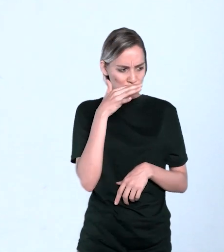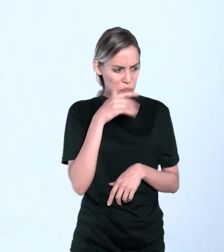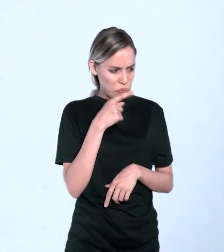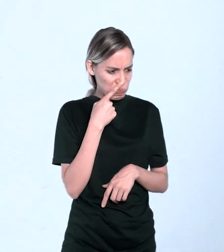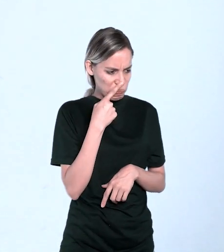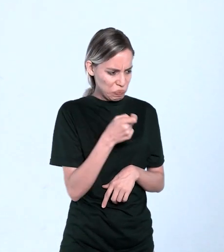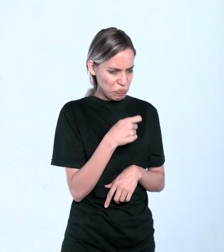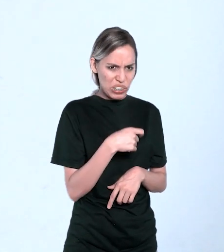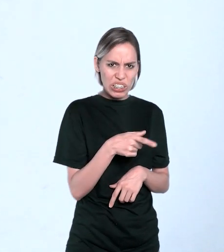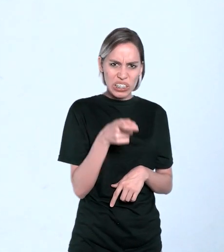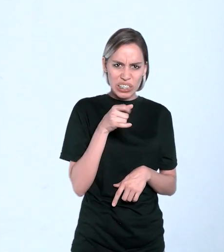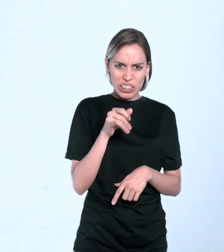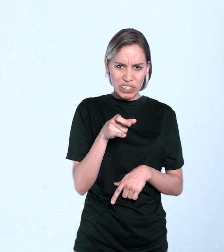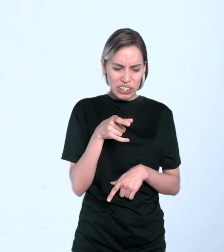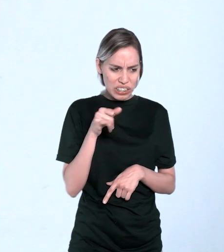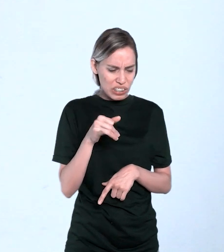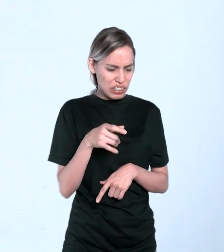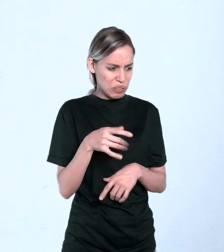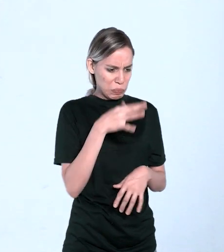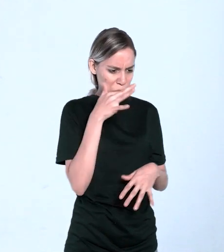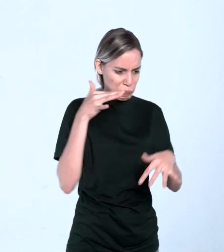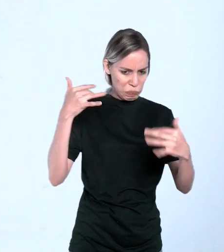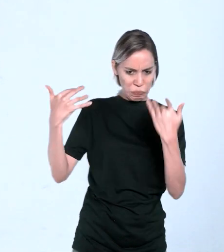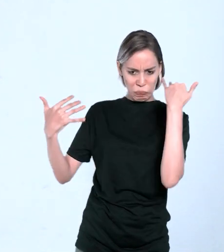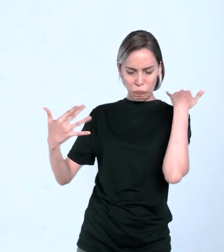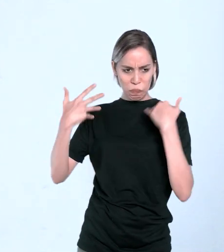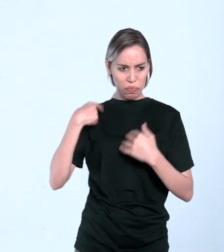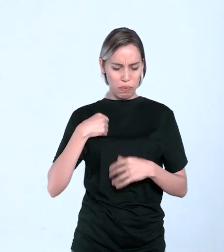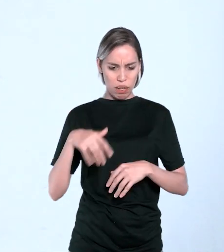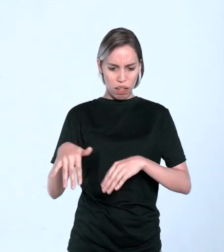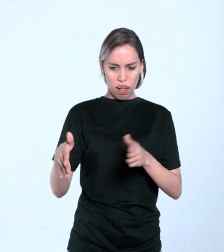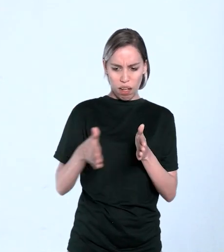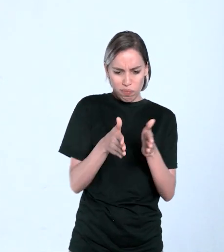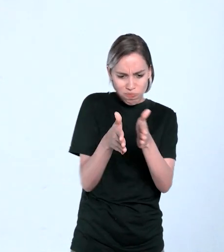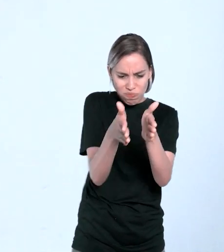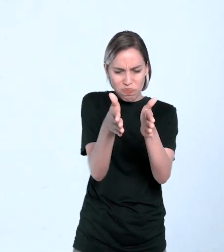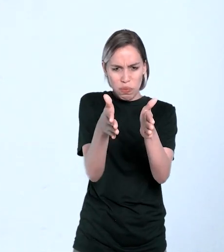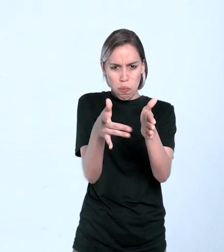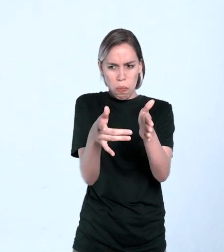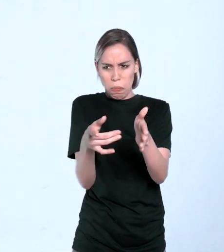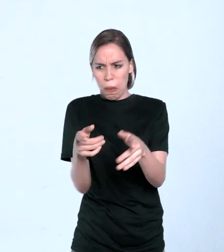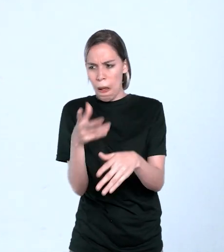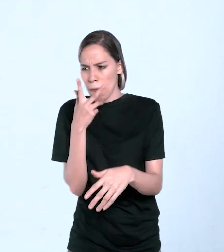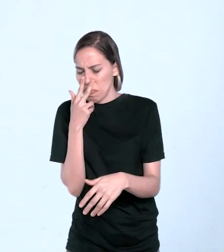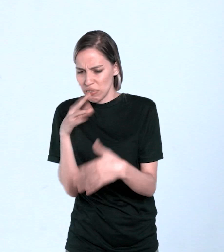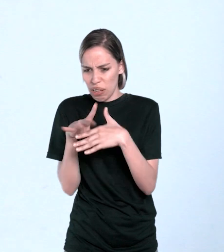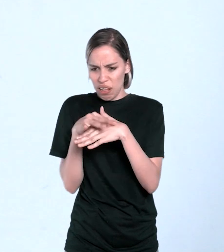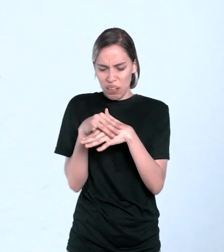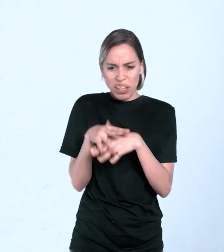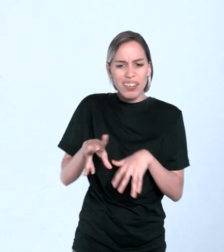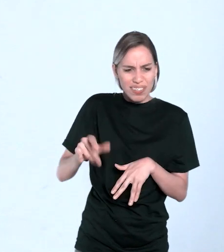merdas secas nos cantos, dos ventos encanados por roelas que traziam febre amarela, tuberculose e doenças tropicais